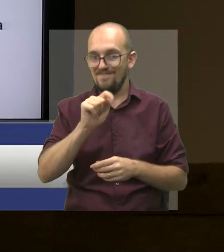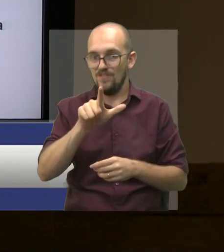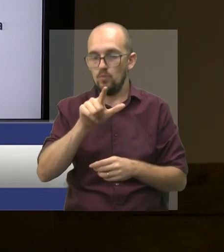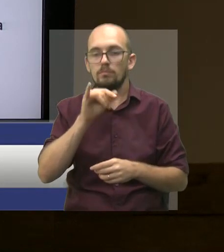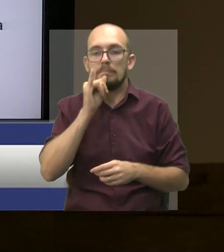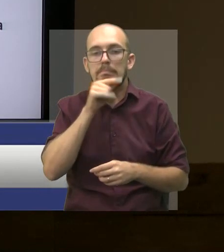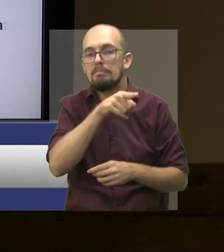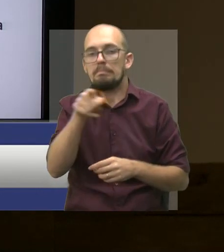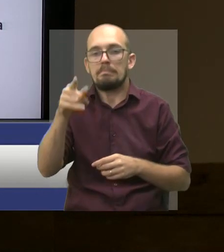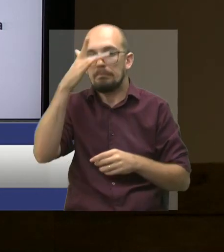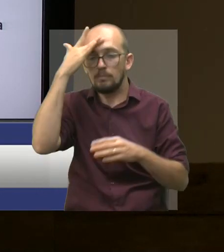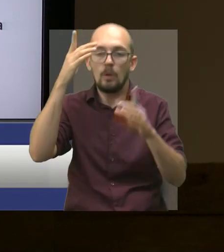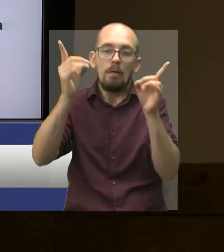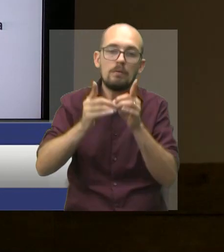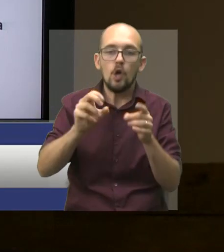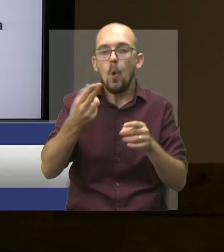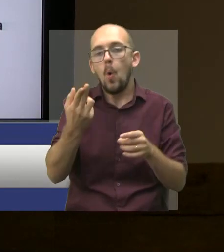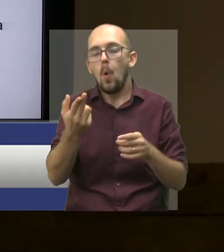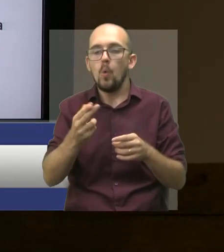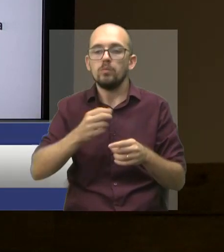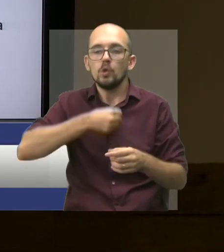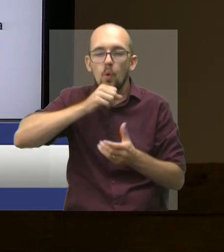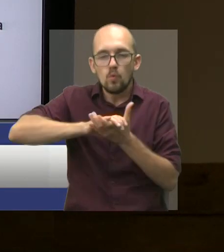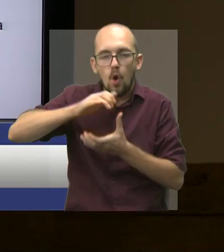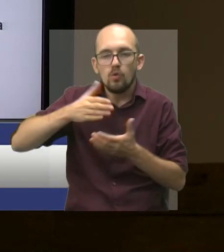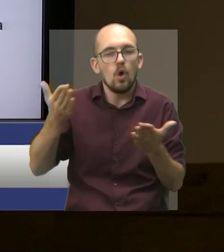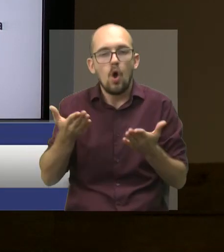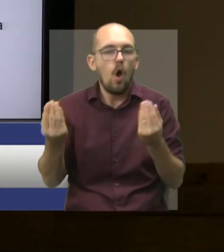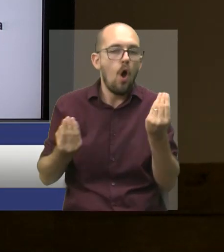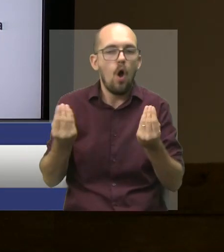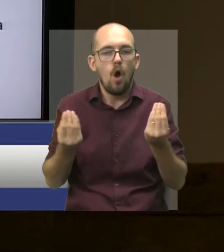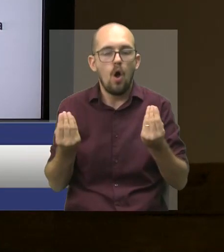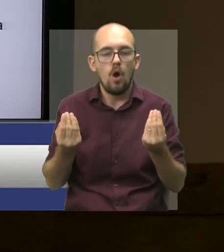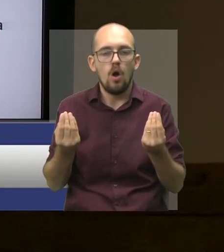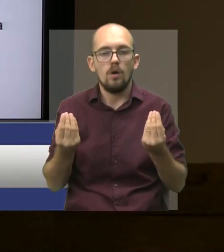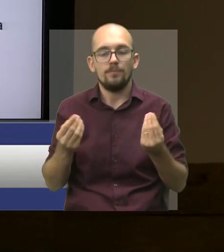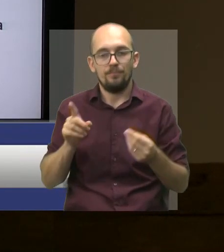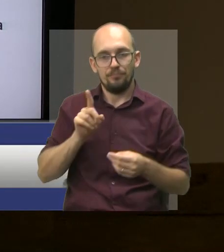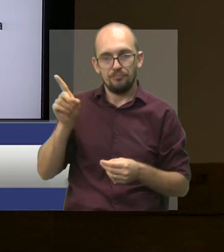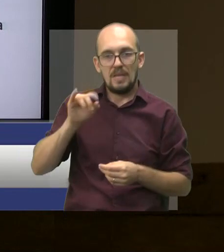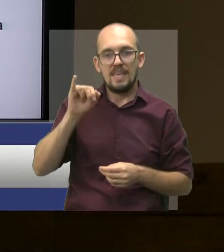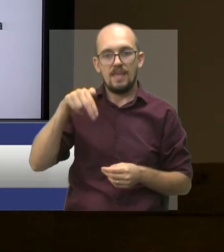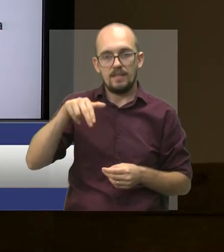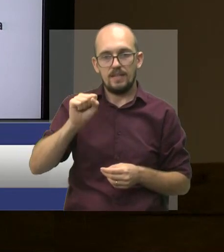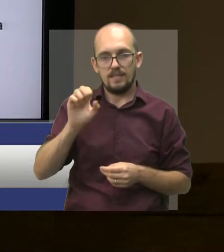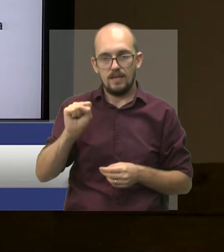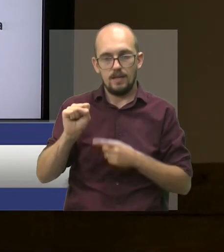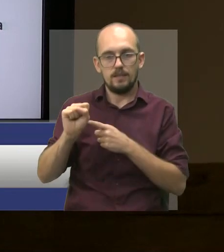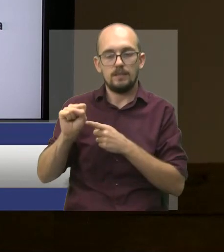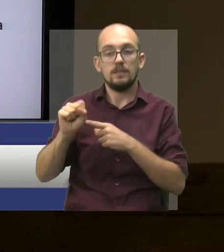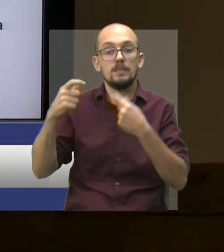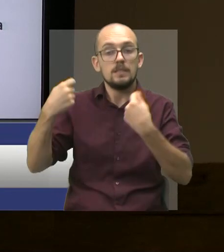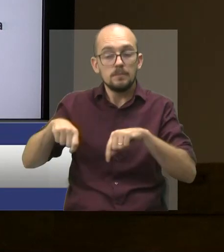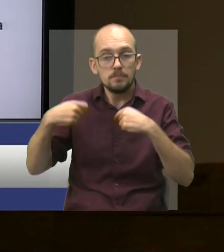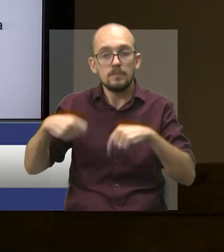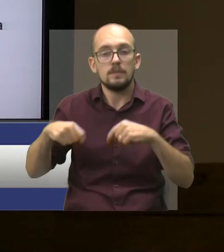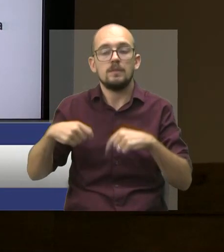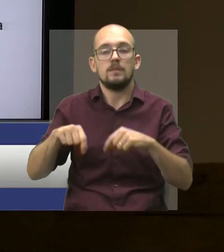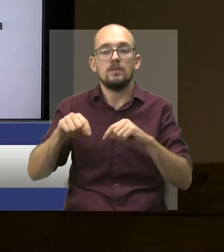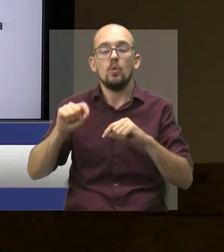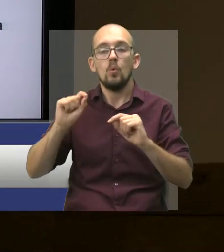seja deficiente como idoso, hoje em dia, o INSS tem que desconsiderar